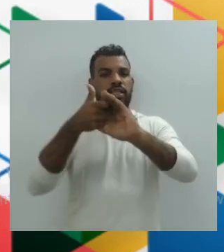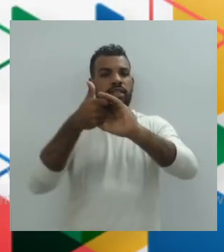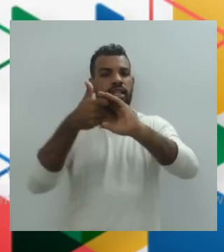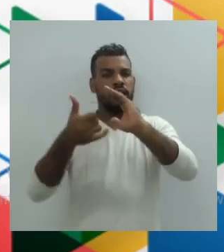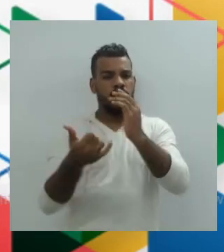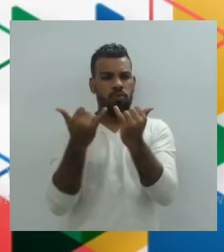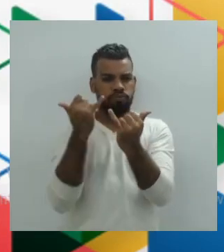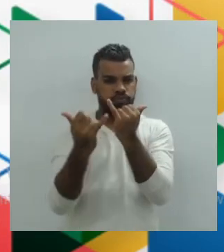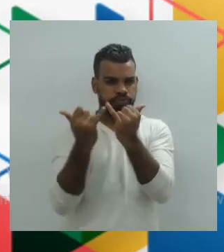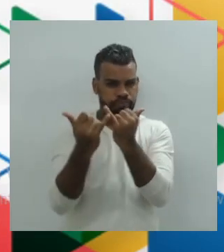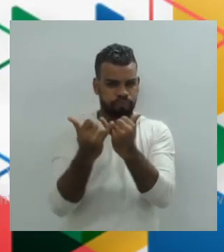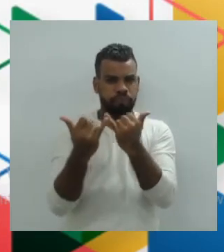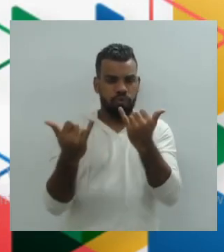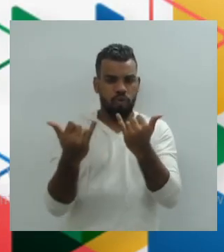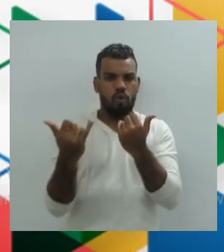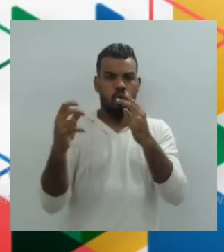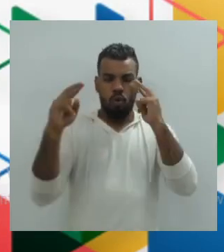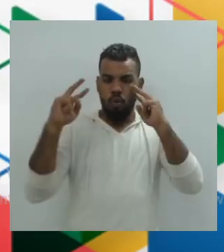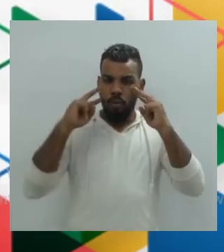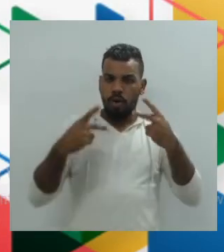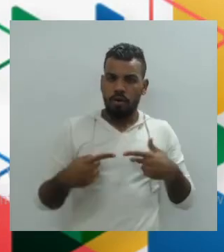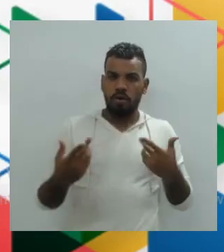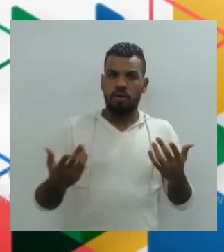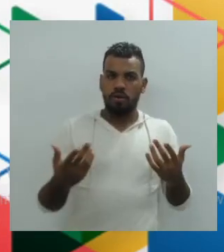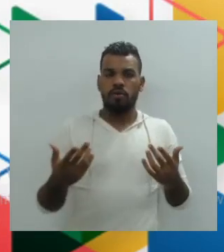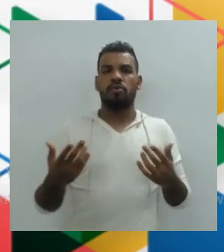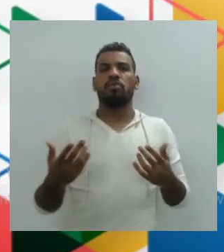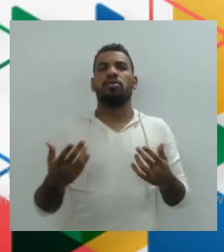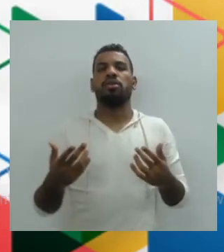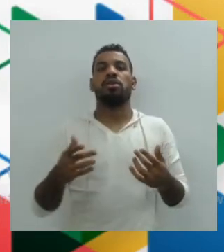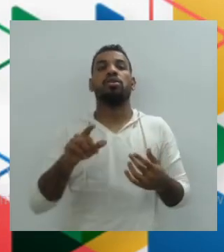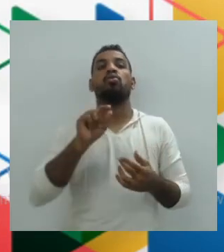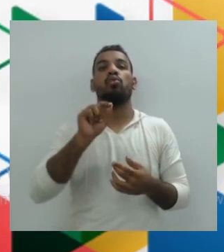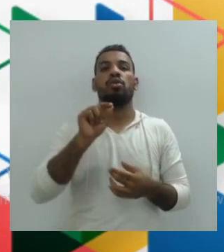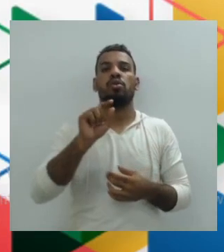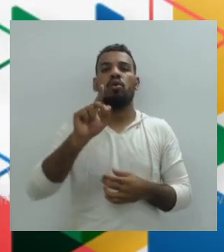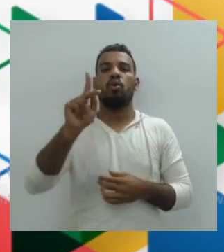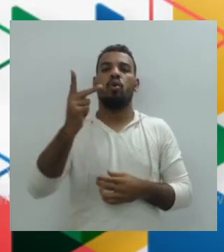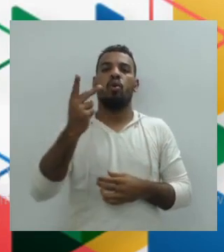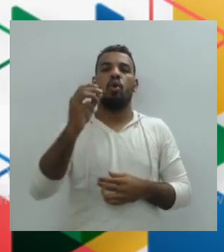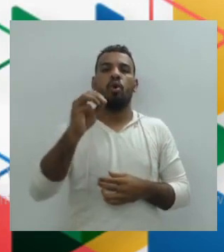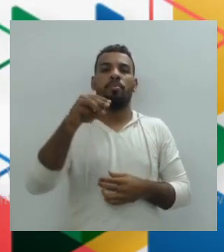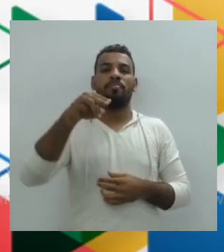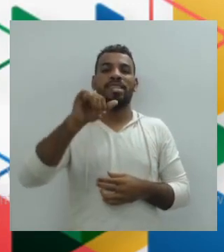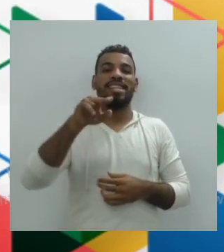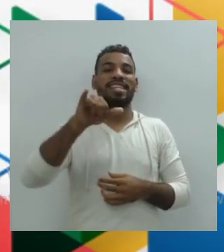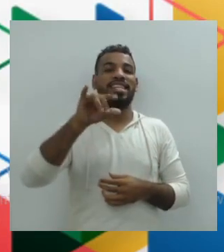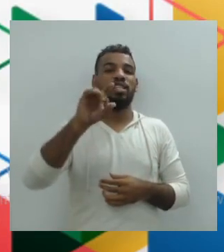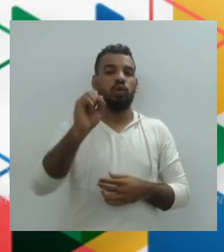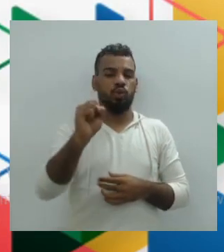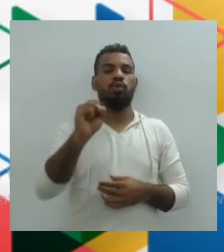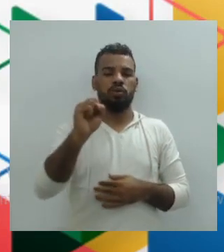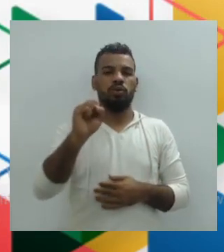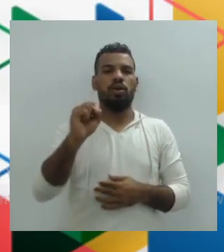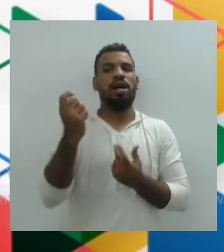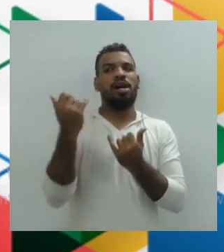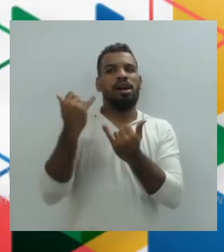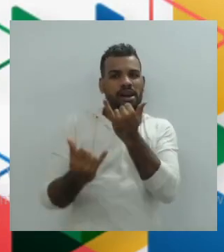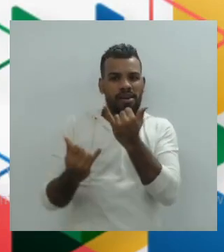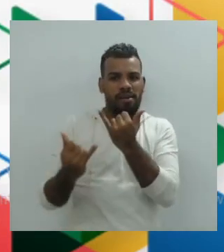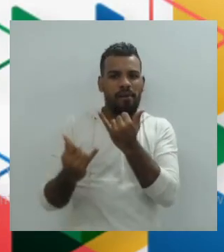características semelhantes às do homem moderno, foram chamados de hominídeos.